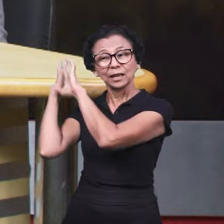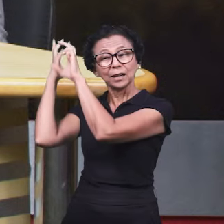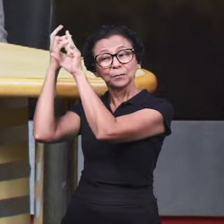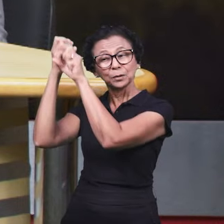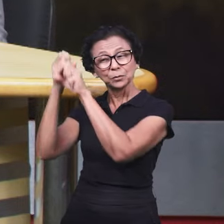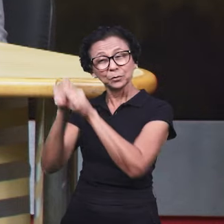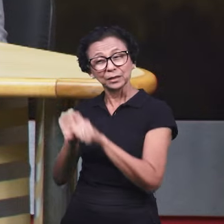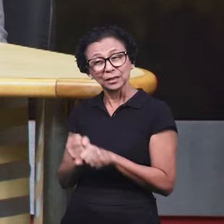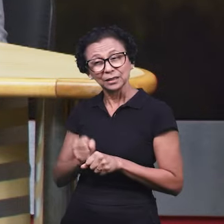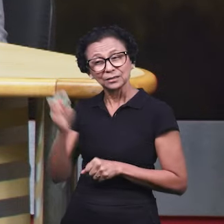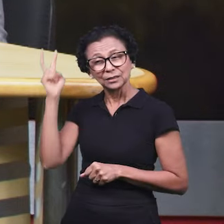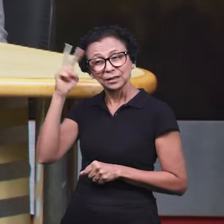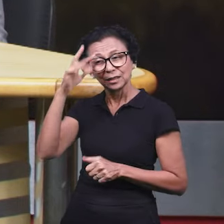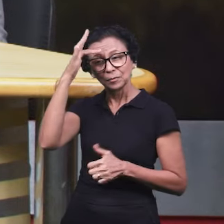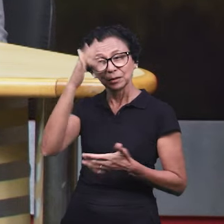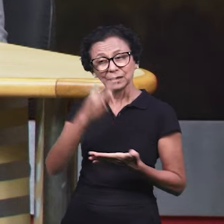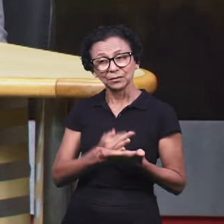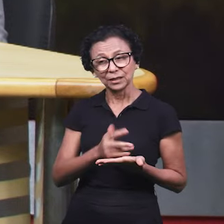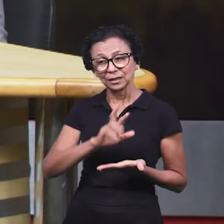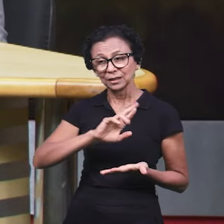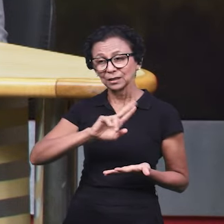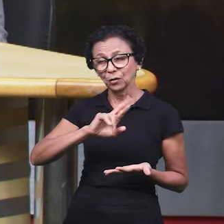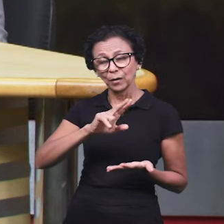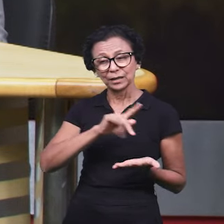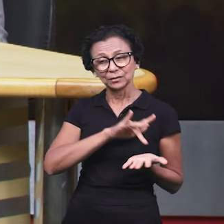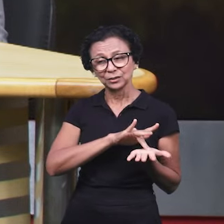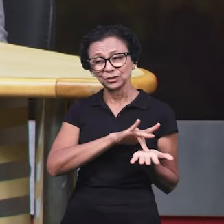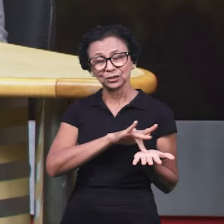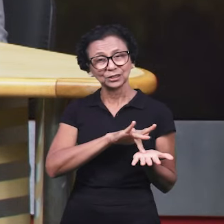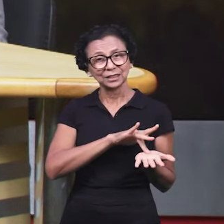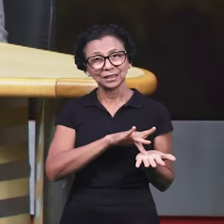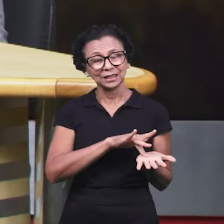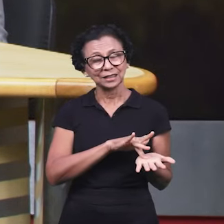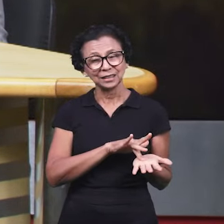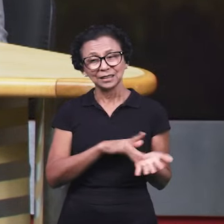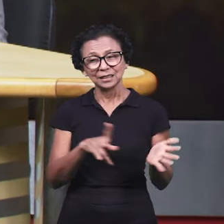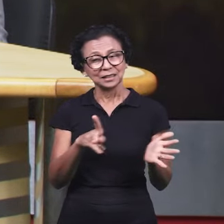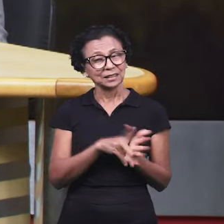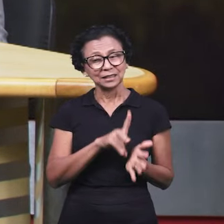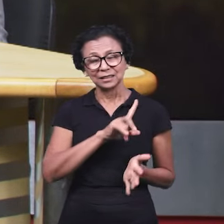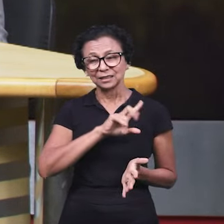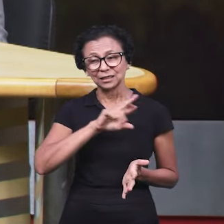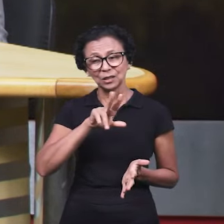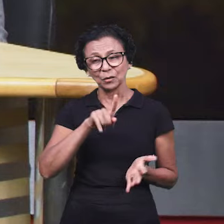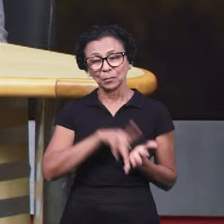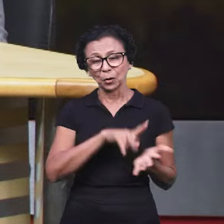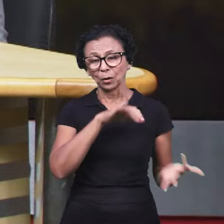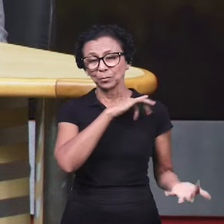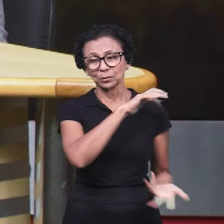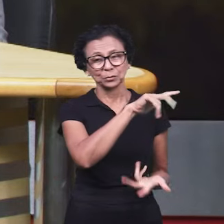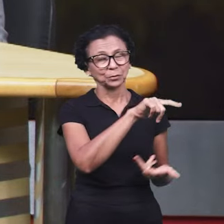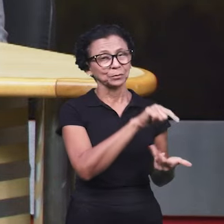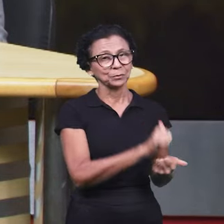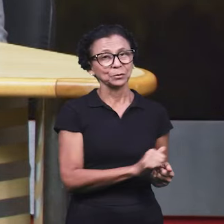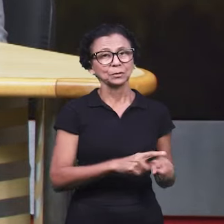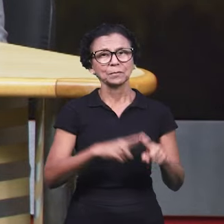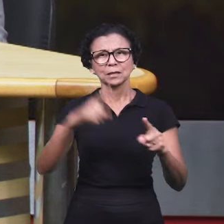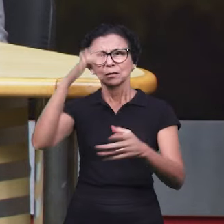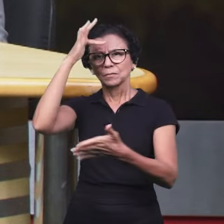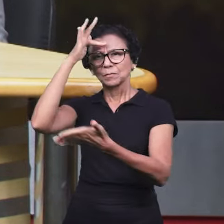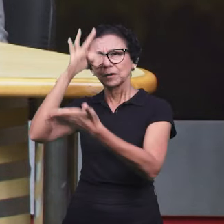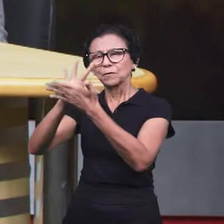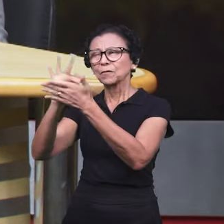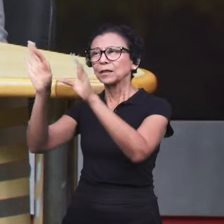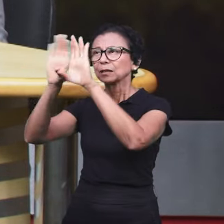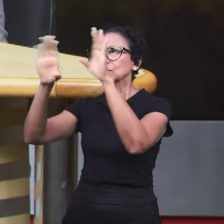a fé que não era Fingida que não era terrena né mas a fé que vem da da